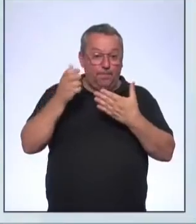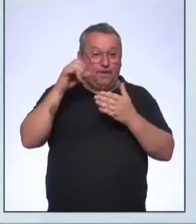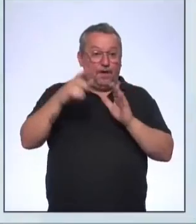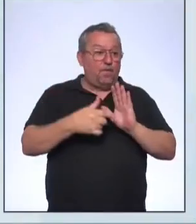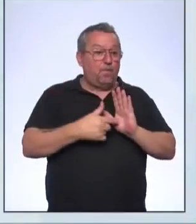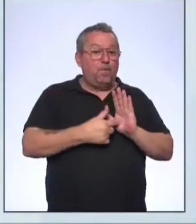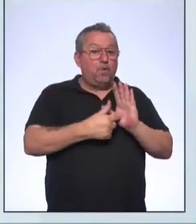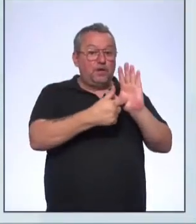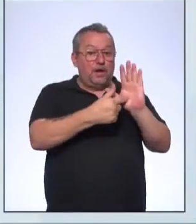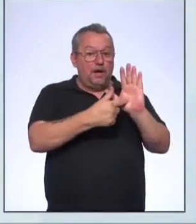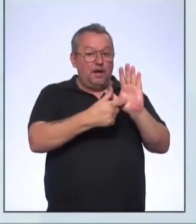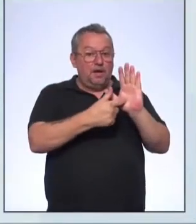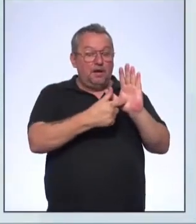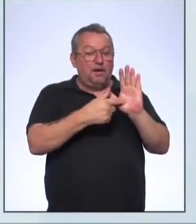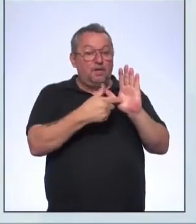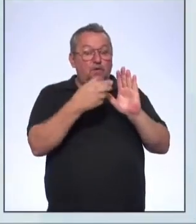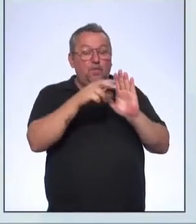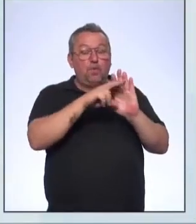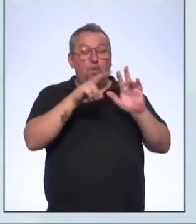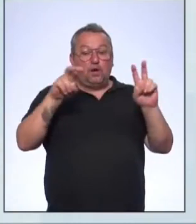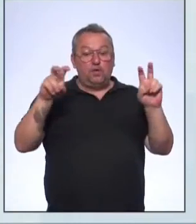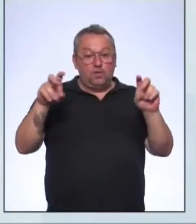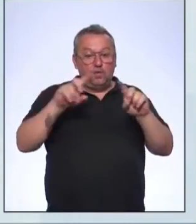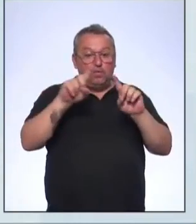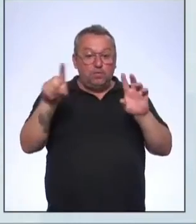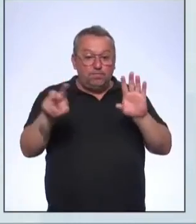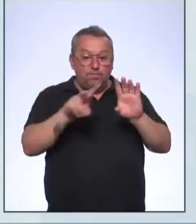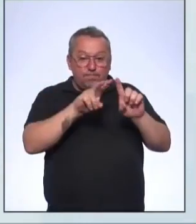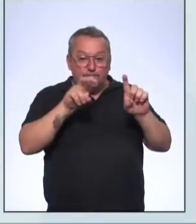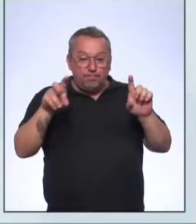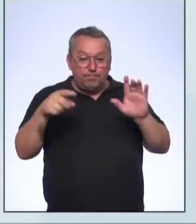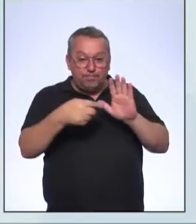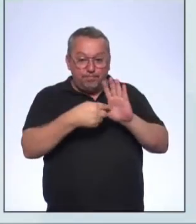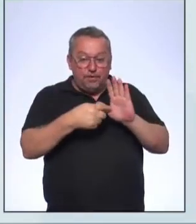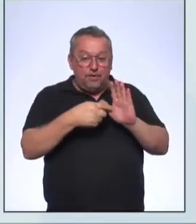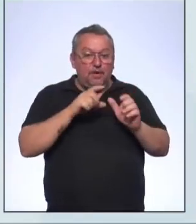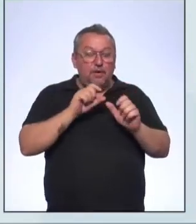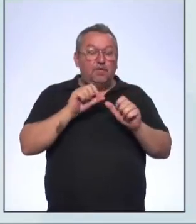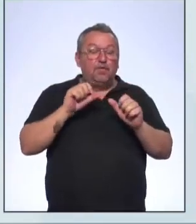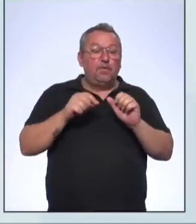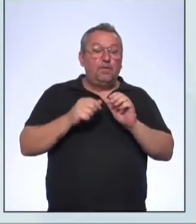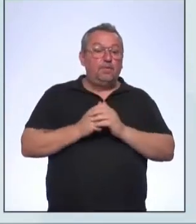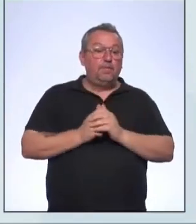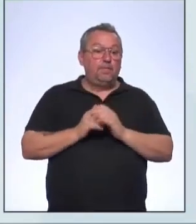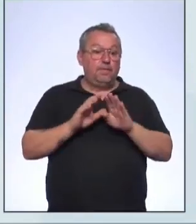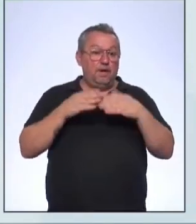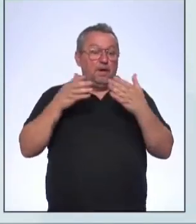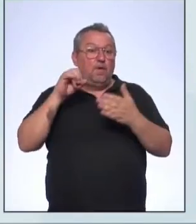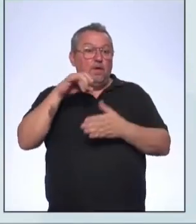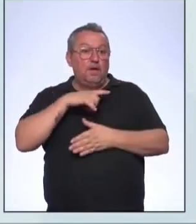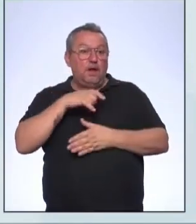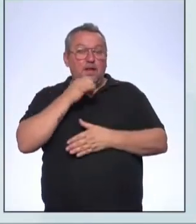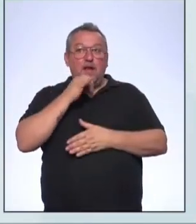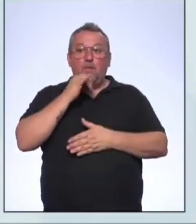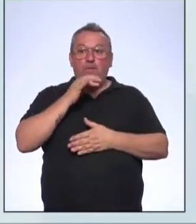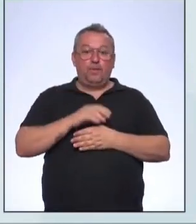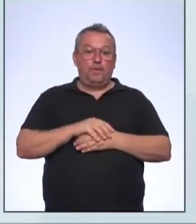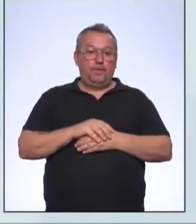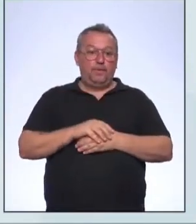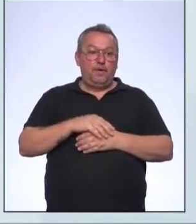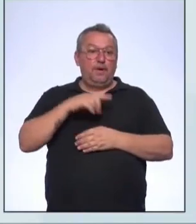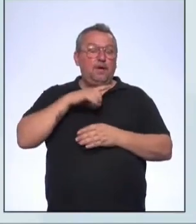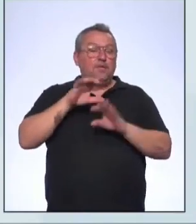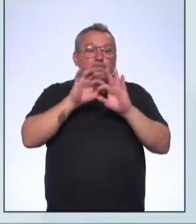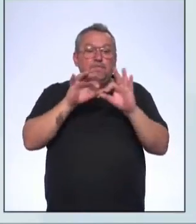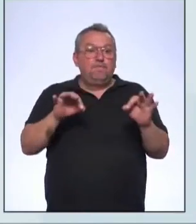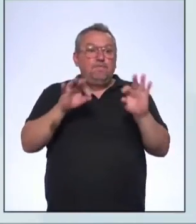expor sobre um determinado assunto com o intuito principal de informar um leitor com aprofundamento. Então, se for algo, por exemplo, que